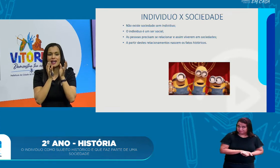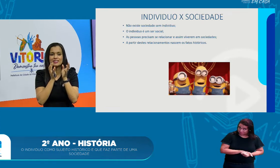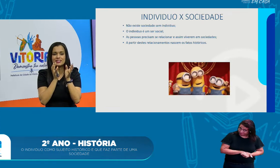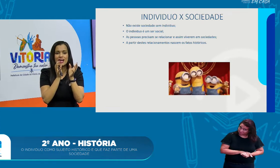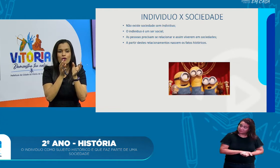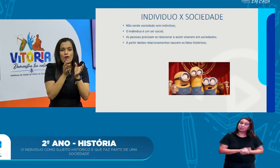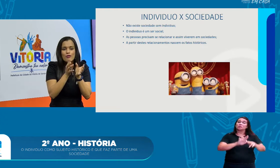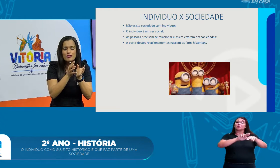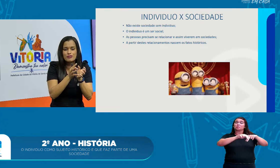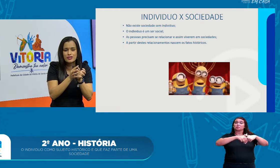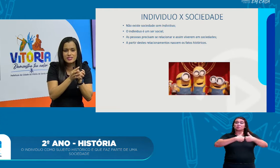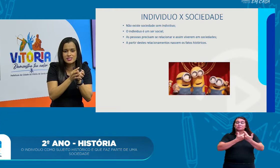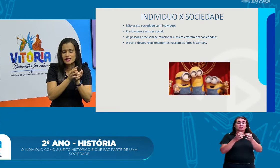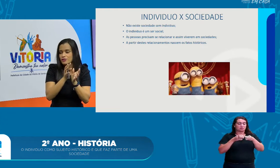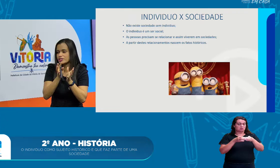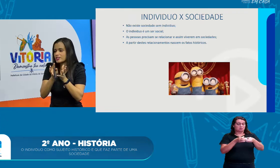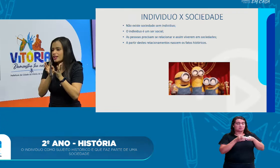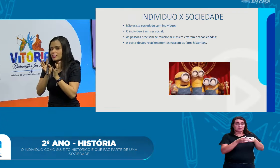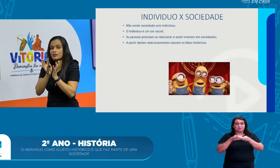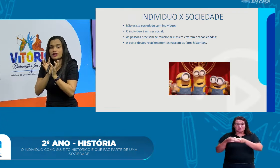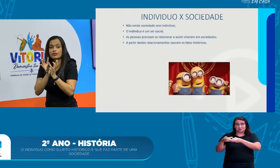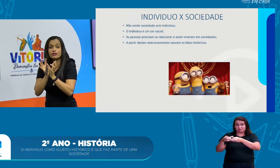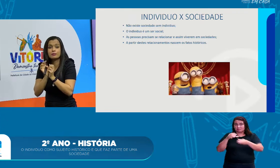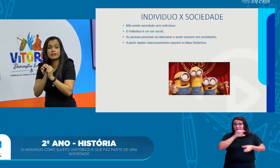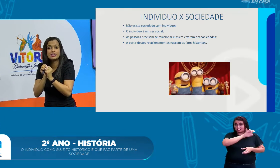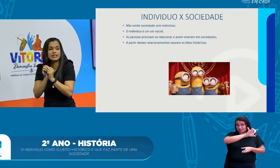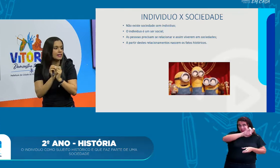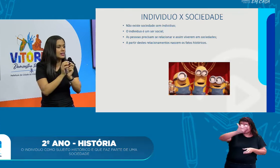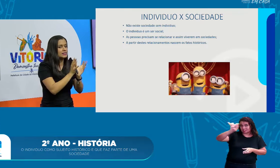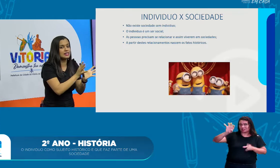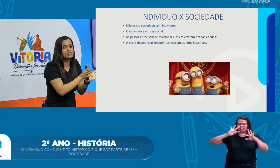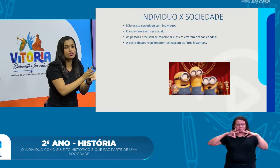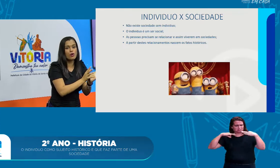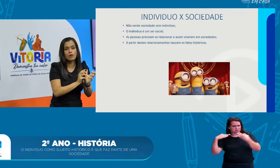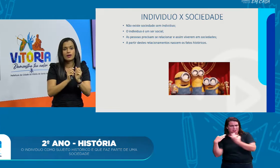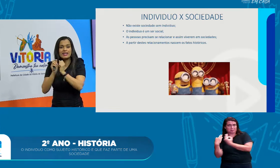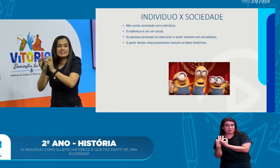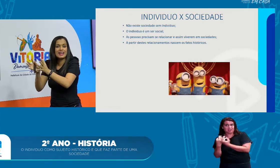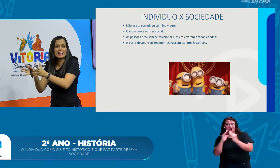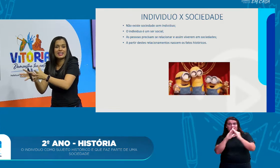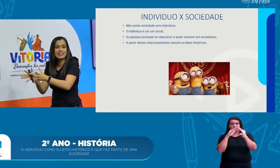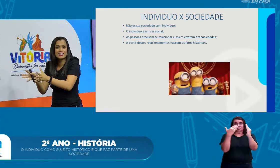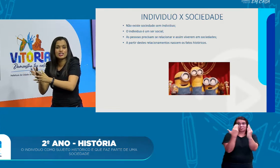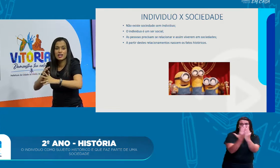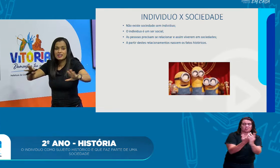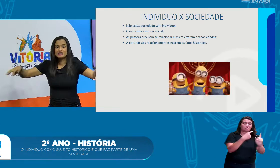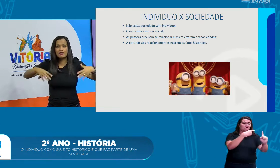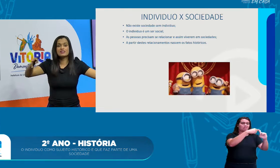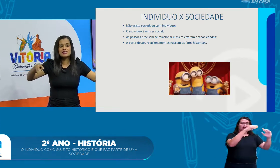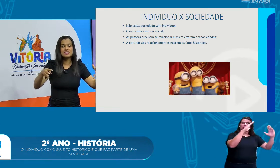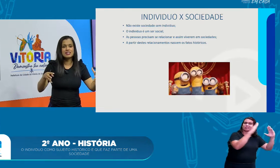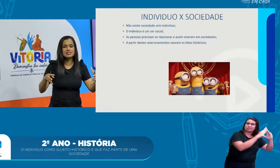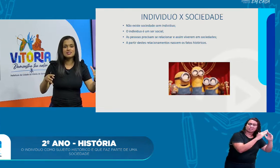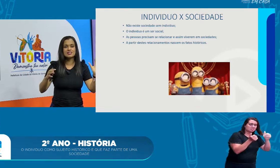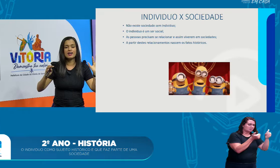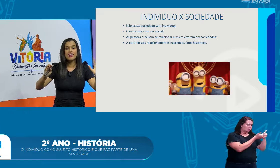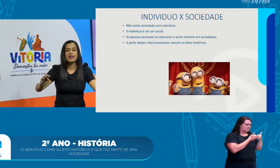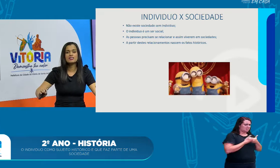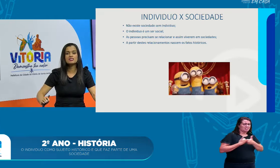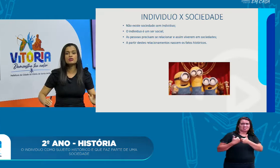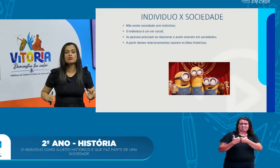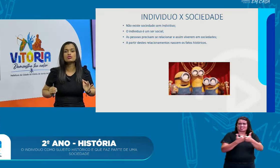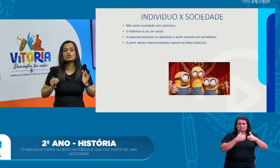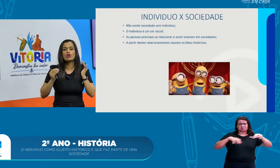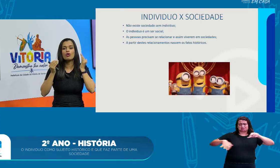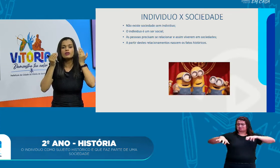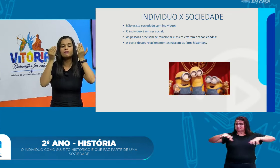a partir da convivência que você tá tendo ali em família, na escola, na igreja, na vizinhança, é